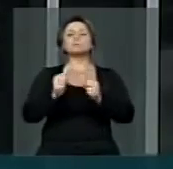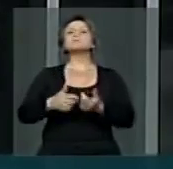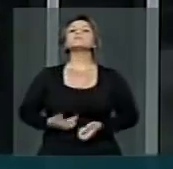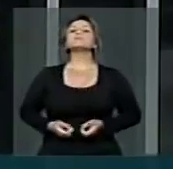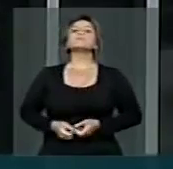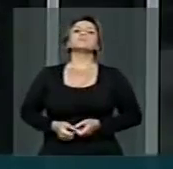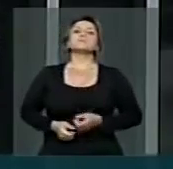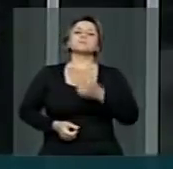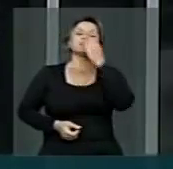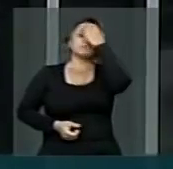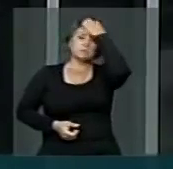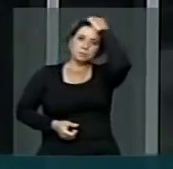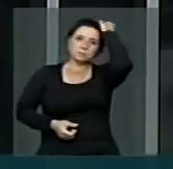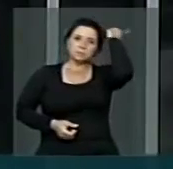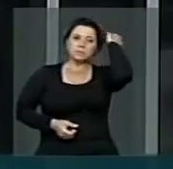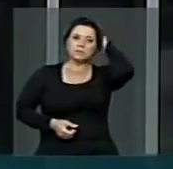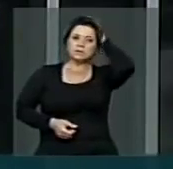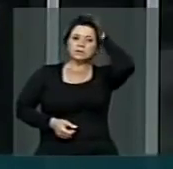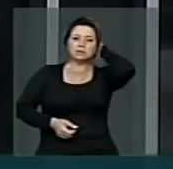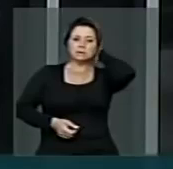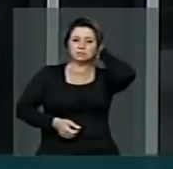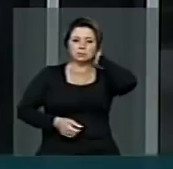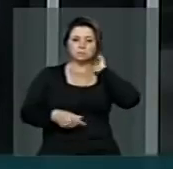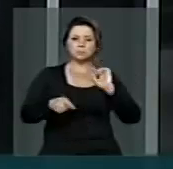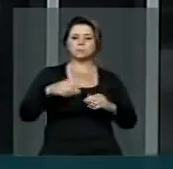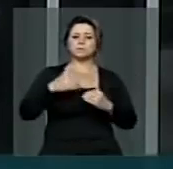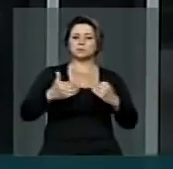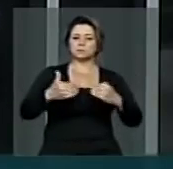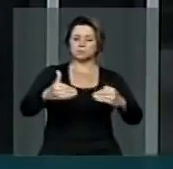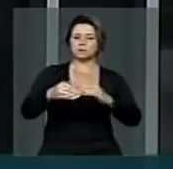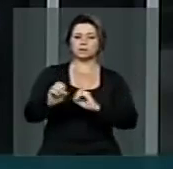Segundo o próprio Ministério da Educação, das